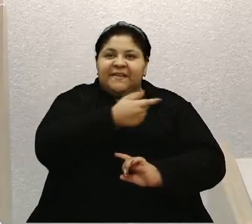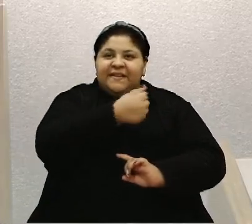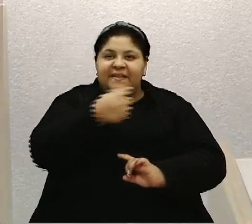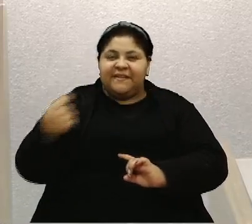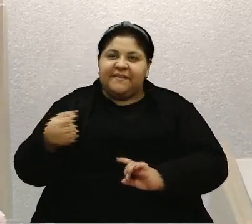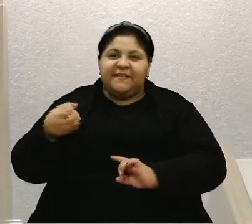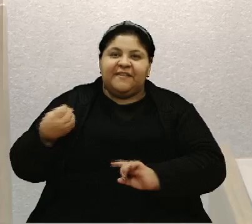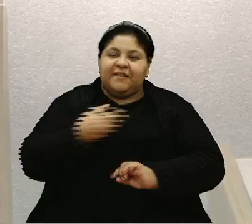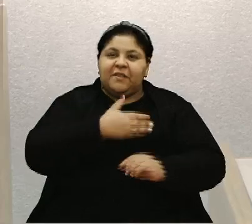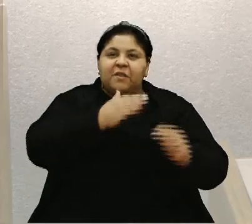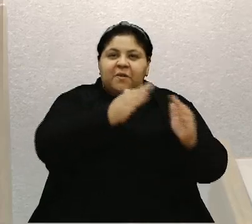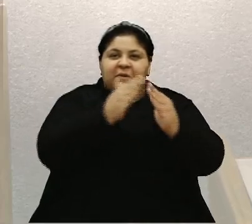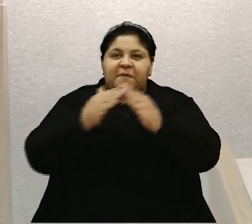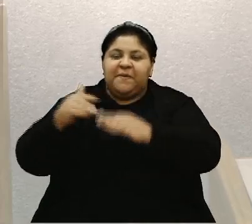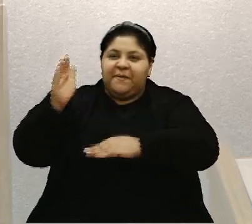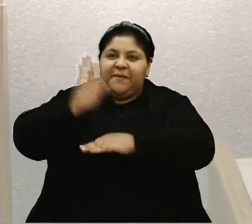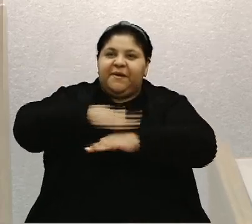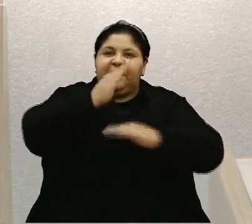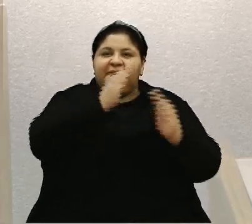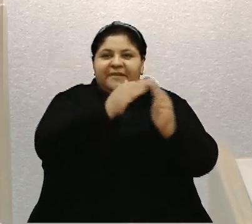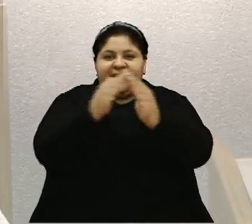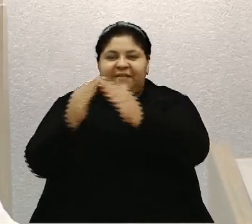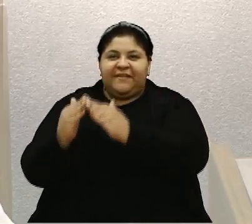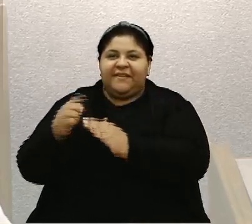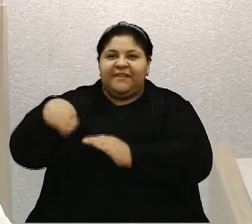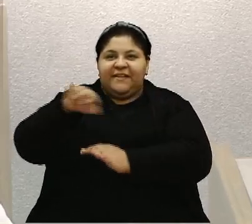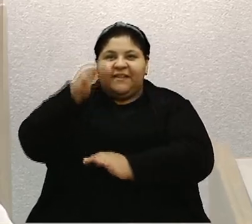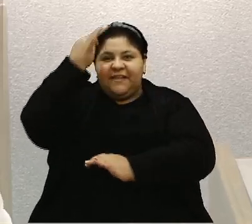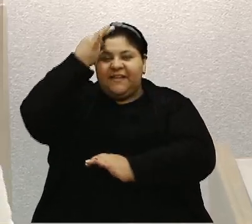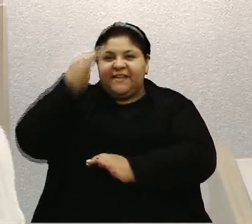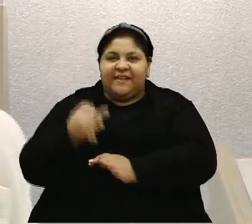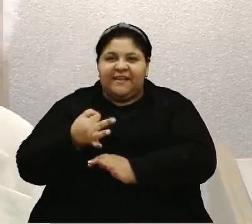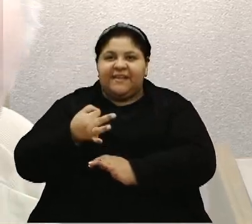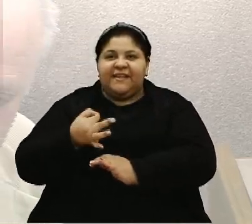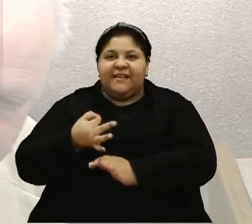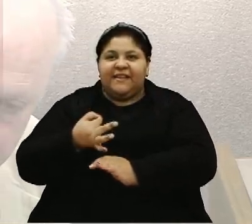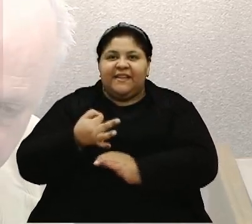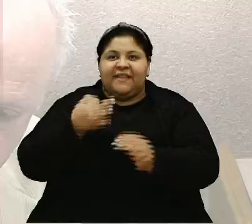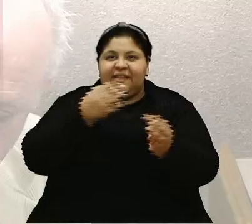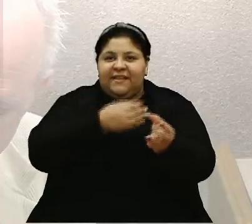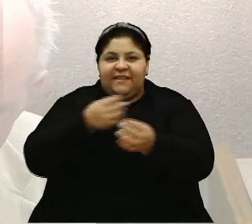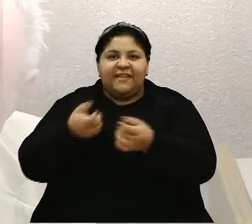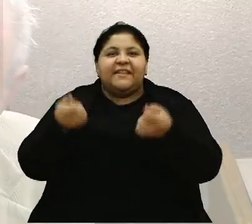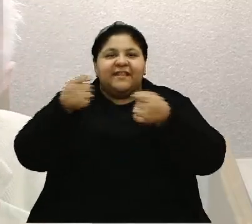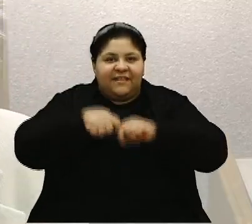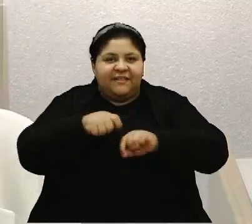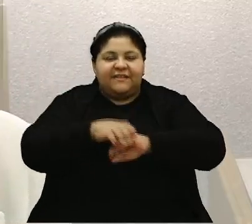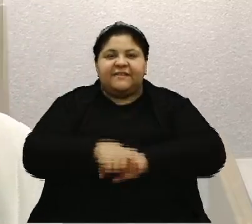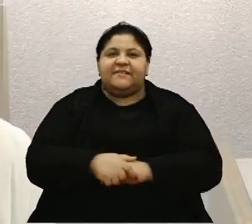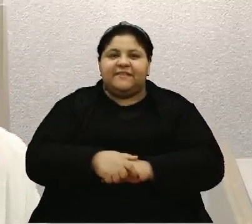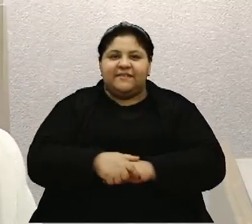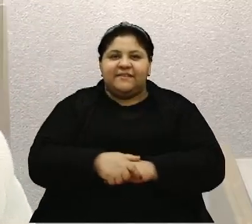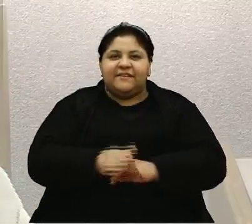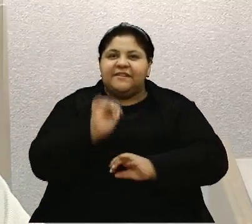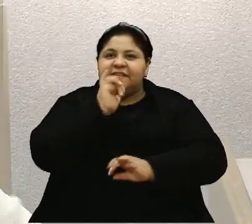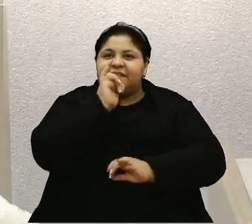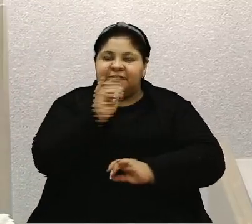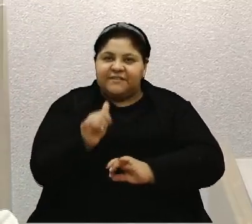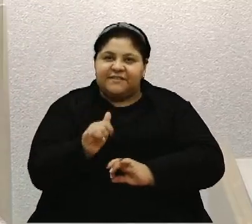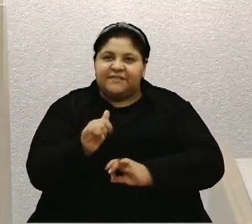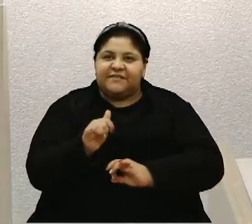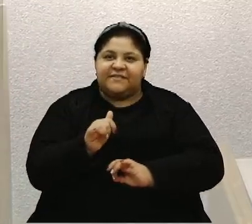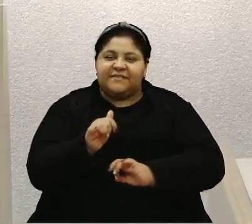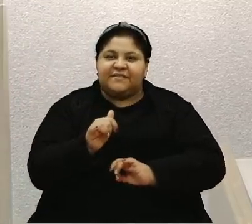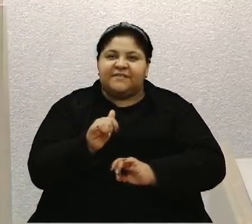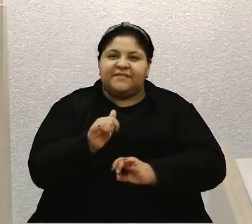novas moradias, de mais habitações, que a gente entende que é algo extremamente necessário, né? E dizer que sempre que houverem